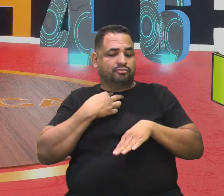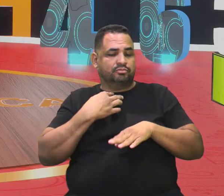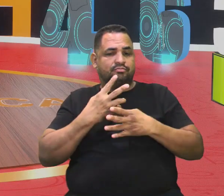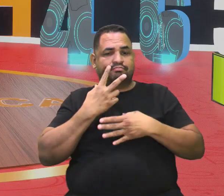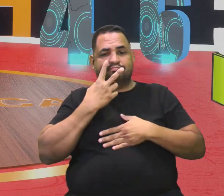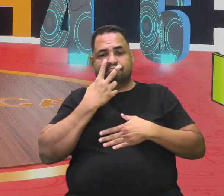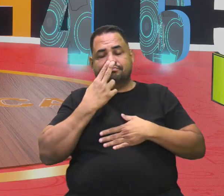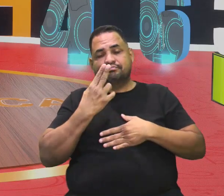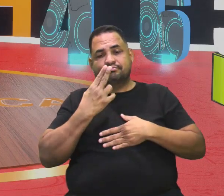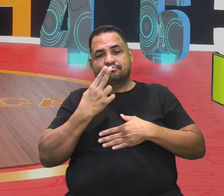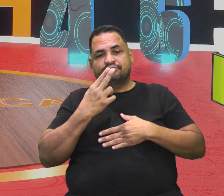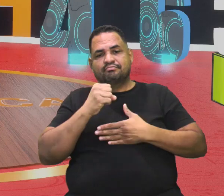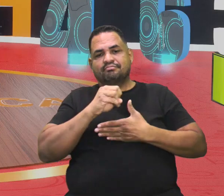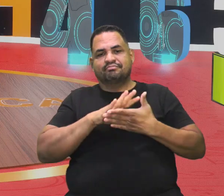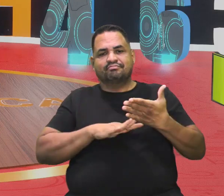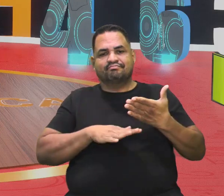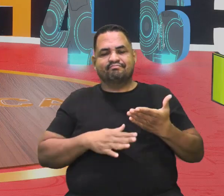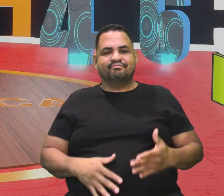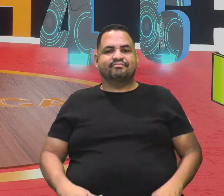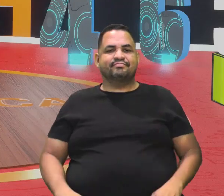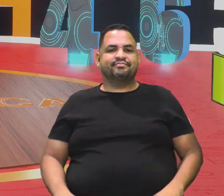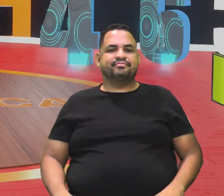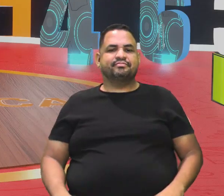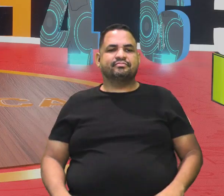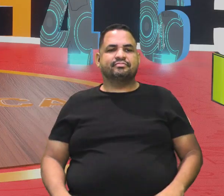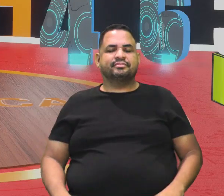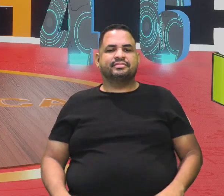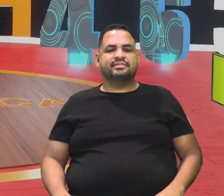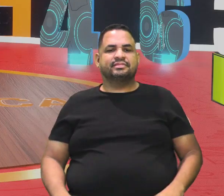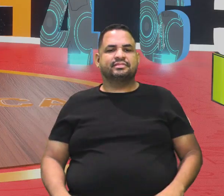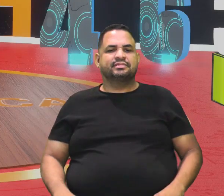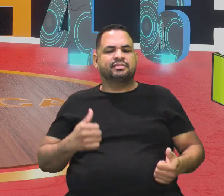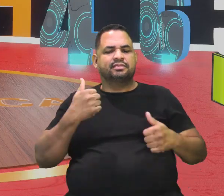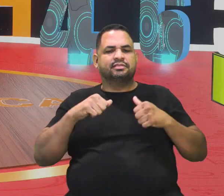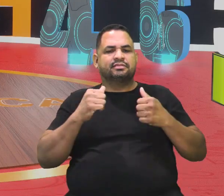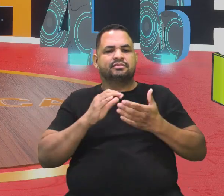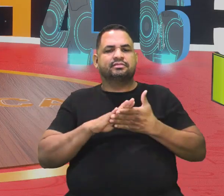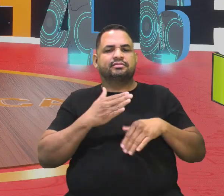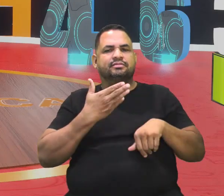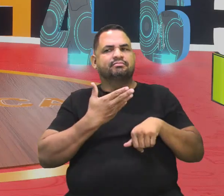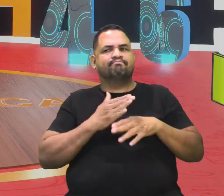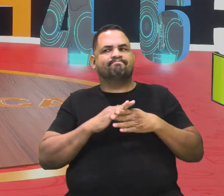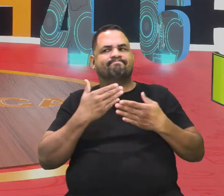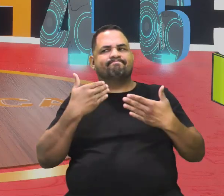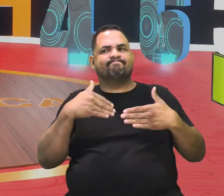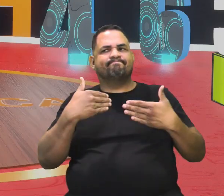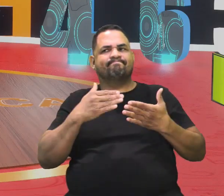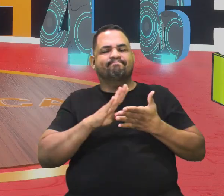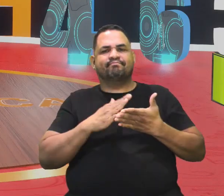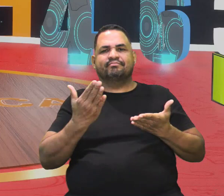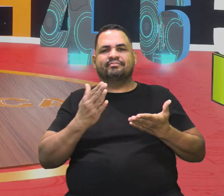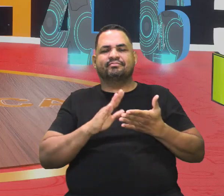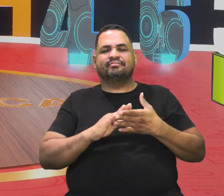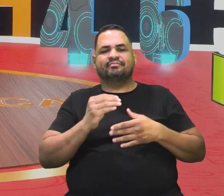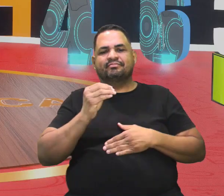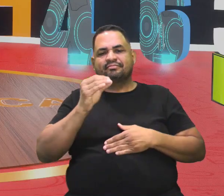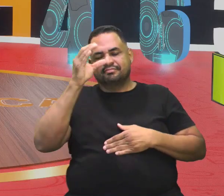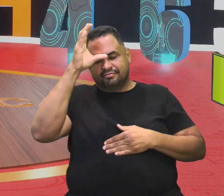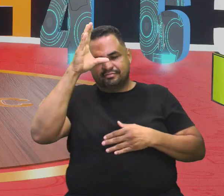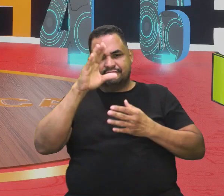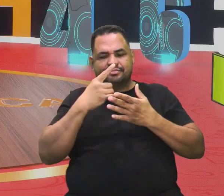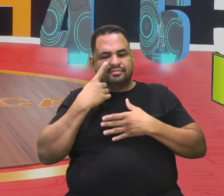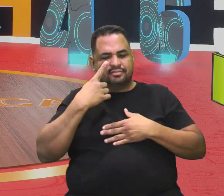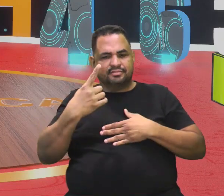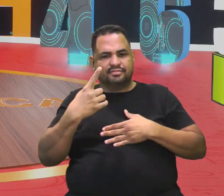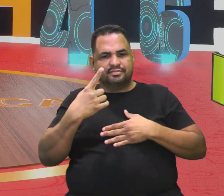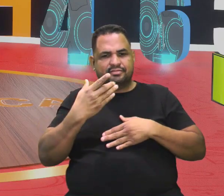trocar informação. Faz de conta, é boa essa, faz de conta. Ei, não é uma avaliação, pensa assim, é um teste de conhecimento, é só para verificar aí o que